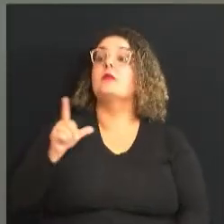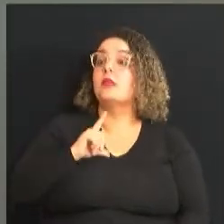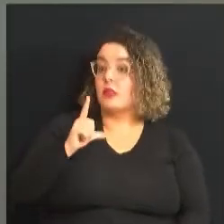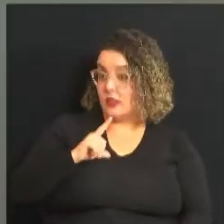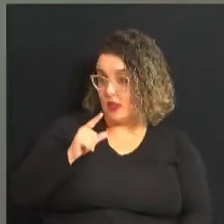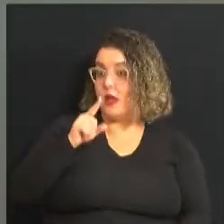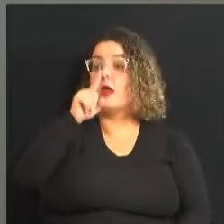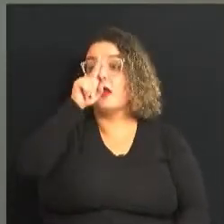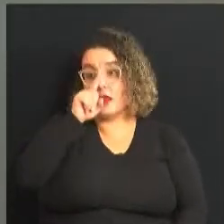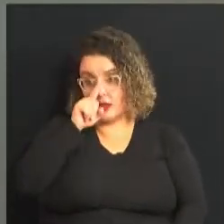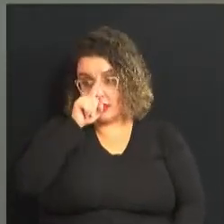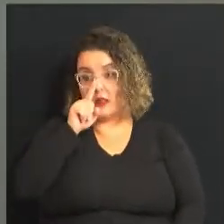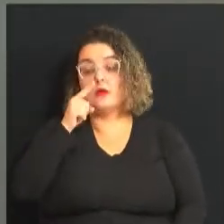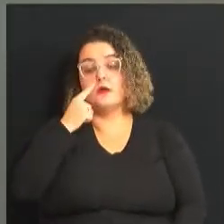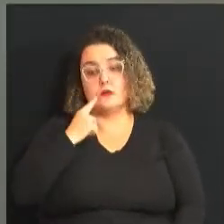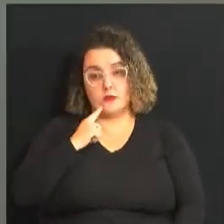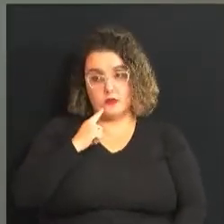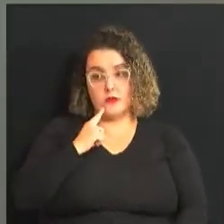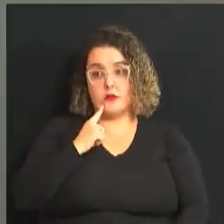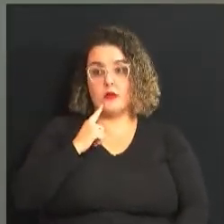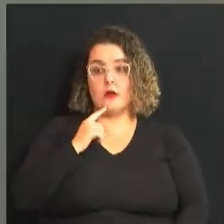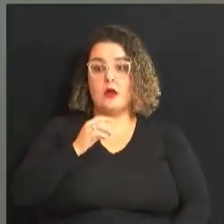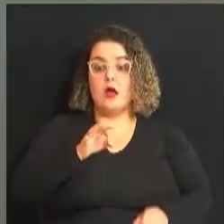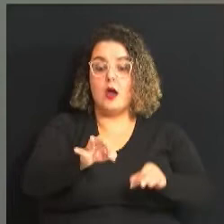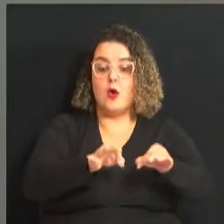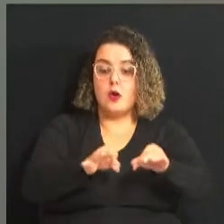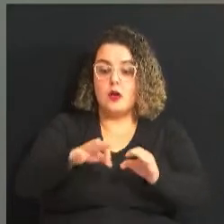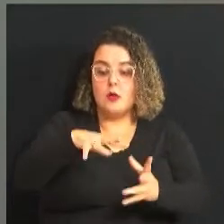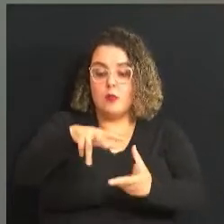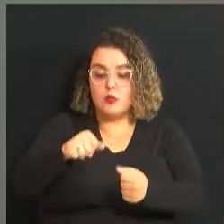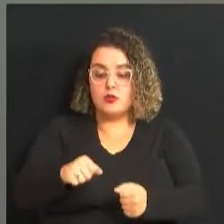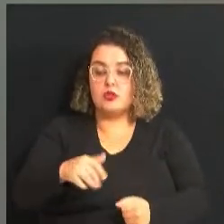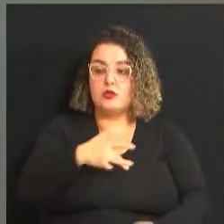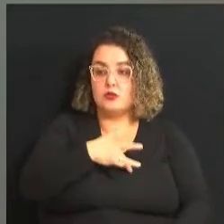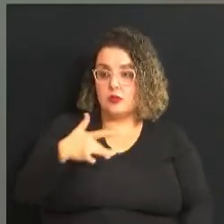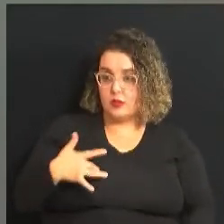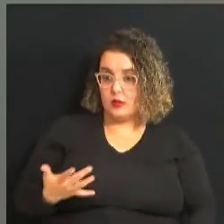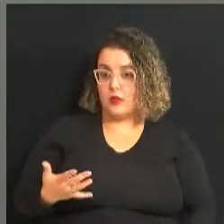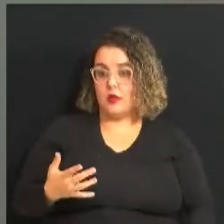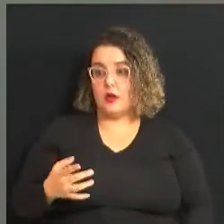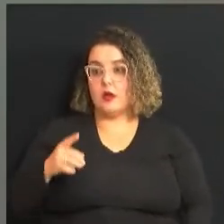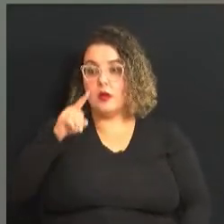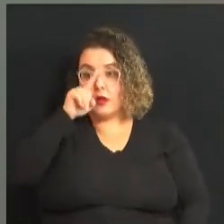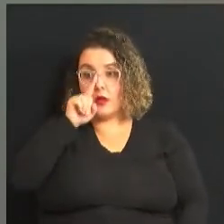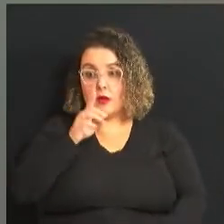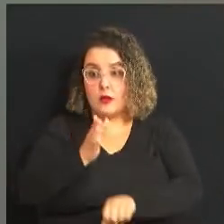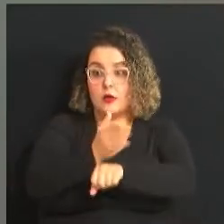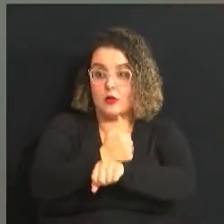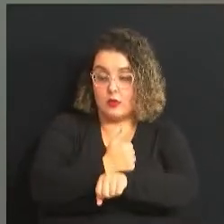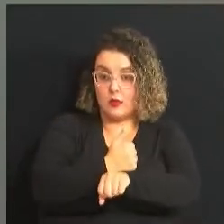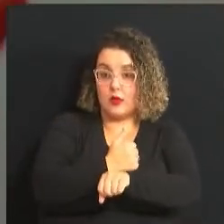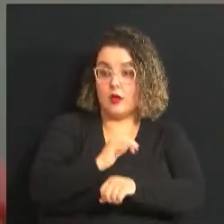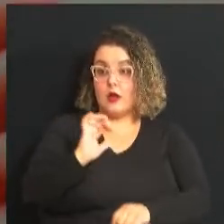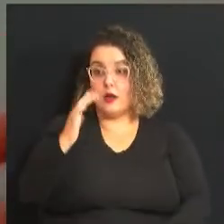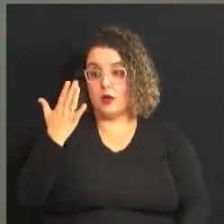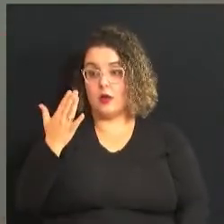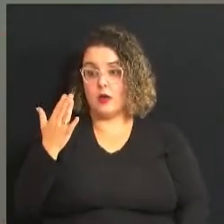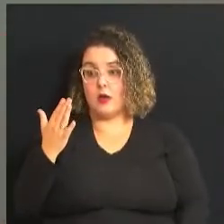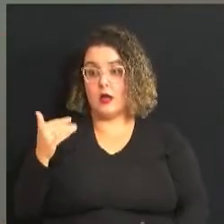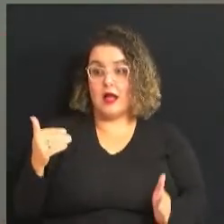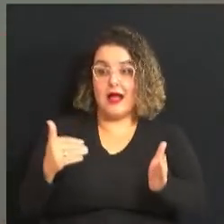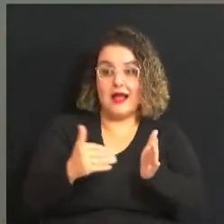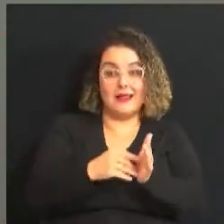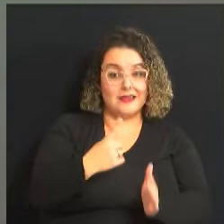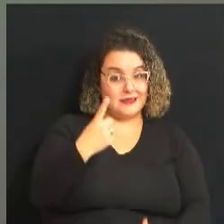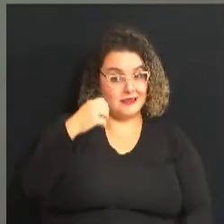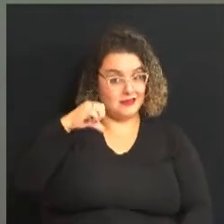Existe risco, Viviane. A Organização Mundial de Saúde considera como sendo gravidez precoce aquela que ocorre até 19 anos, entre